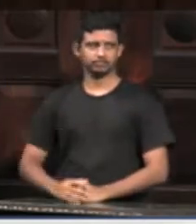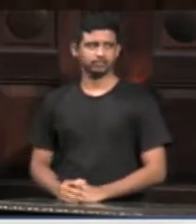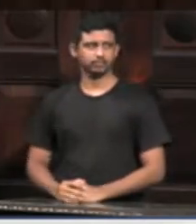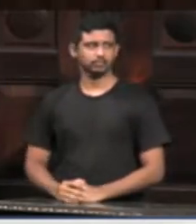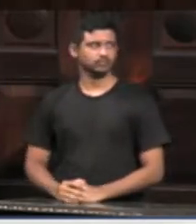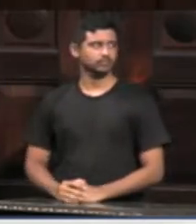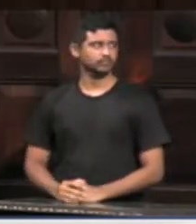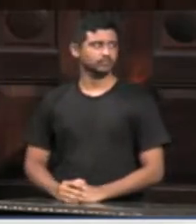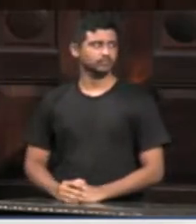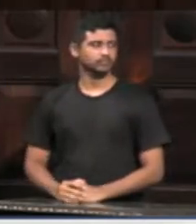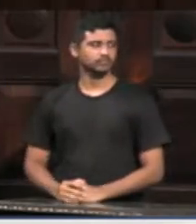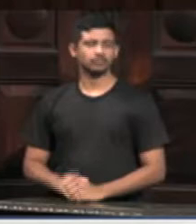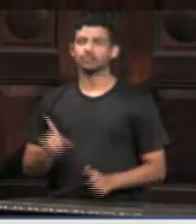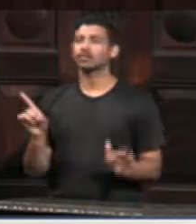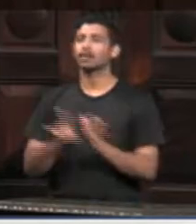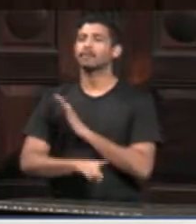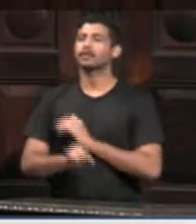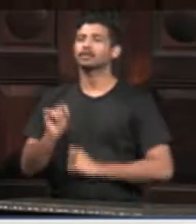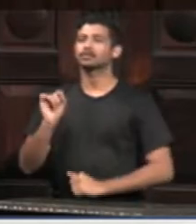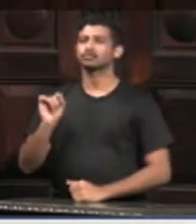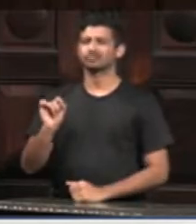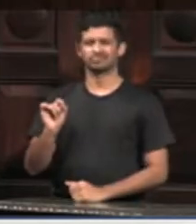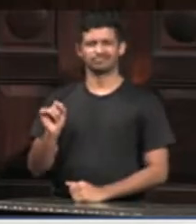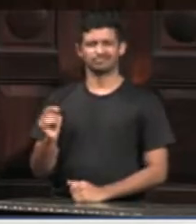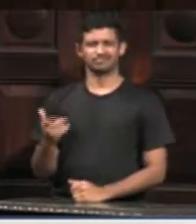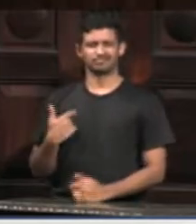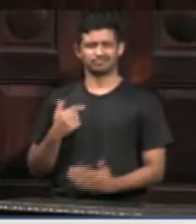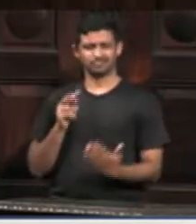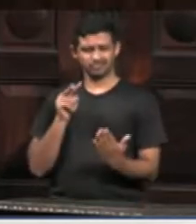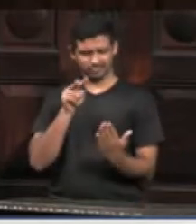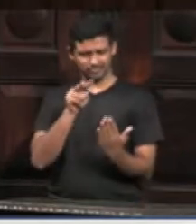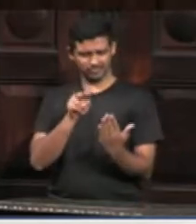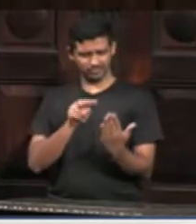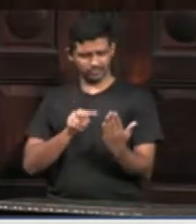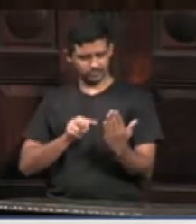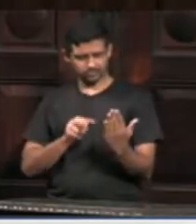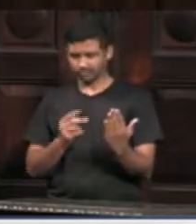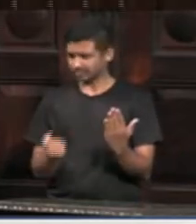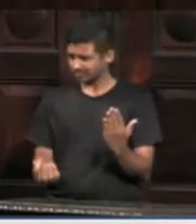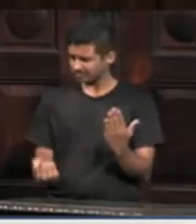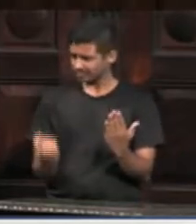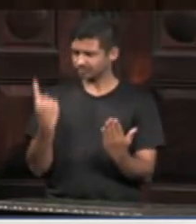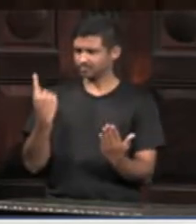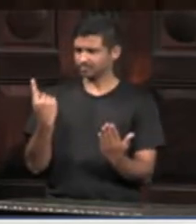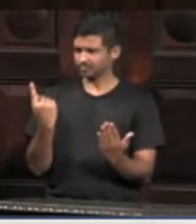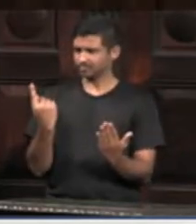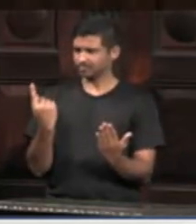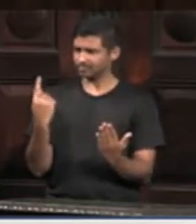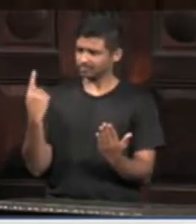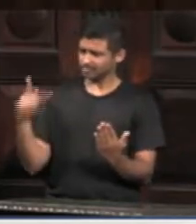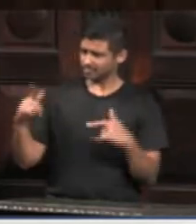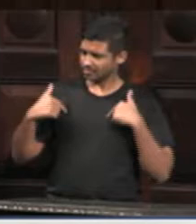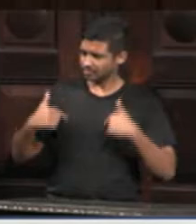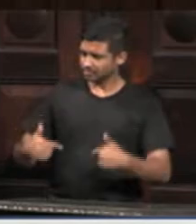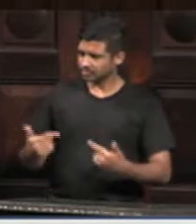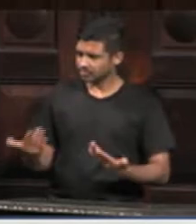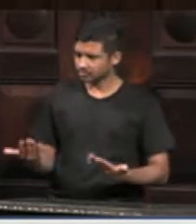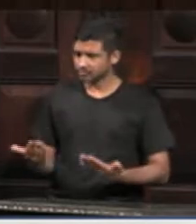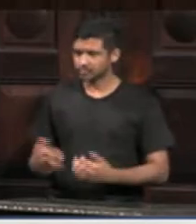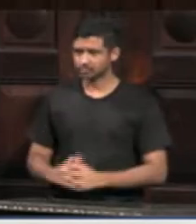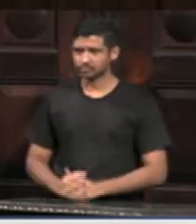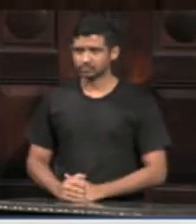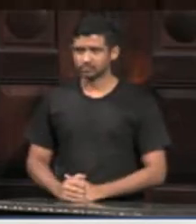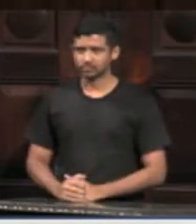No mínimo, é estranho esse tipo de atitude de quem quer